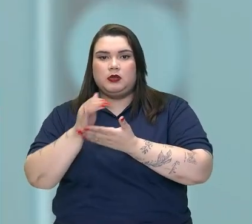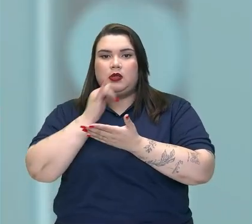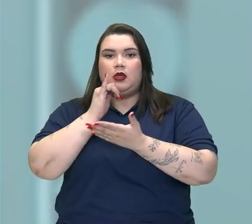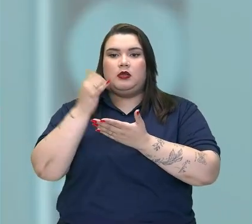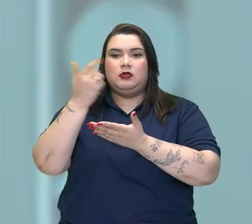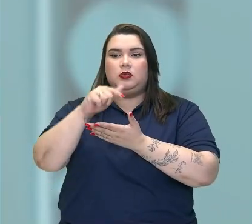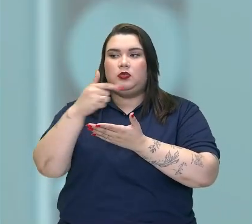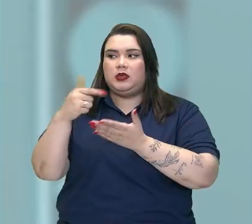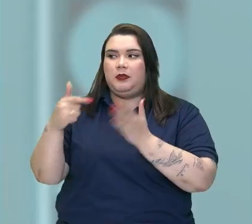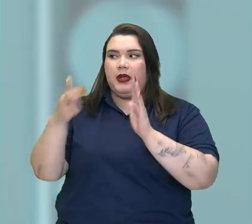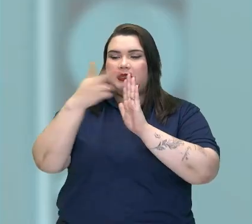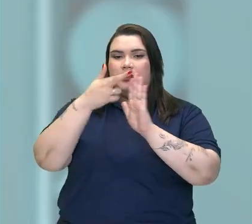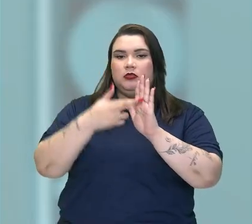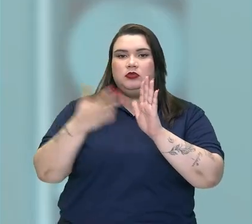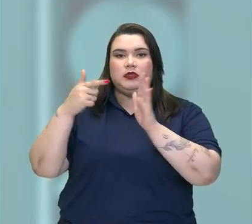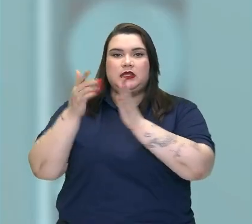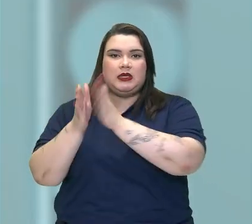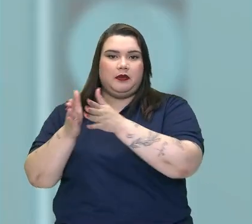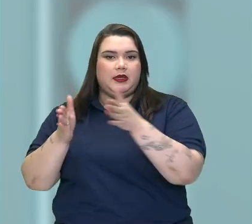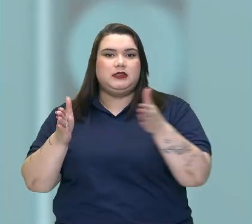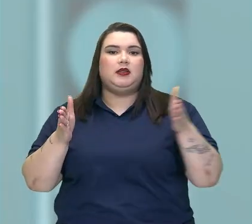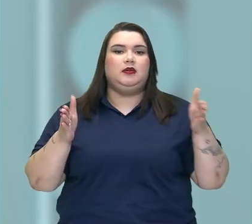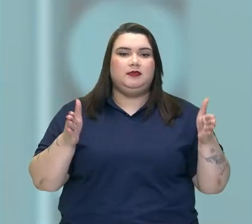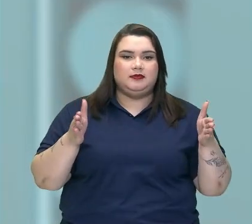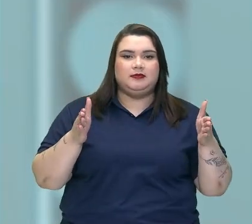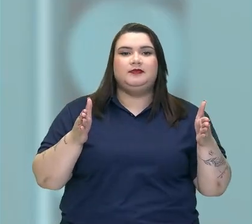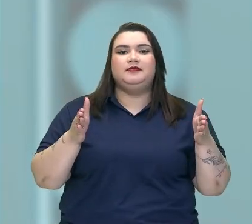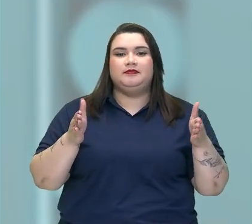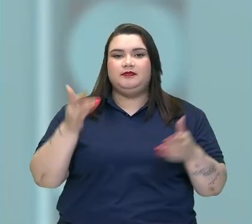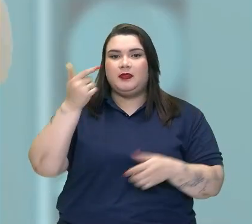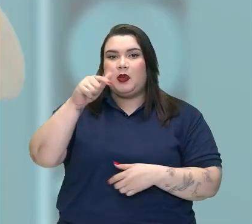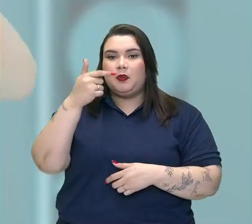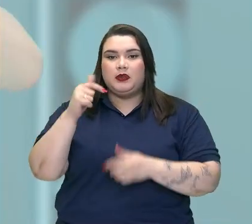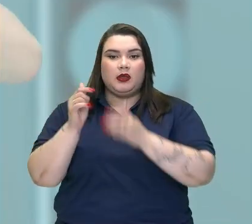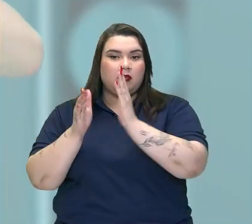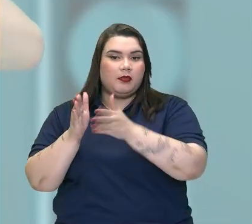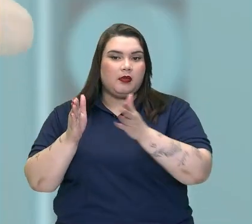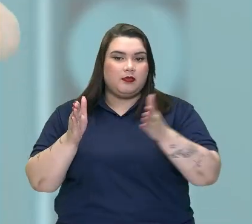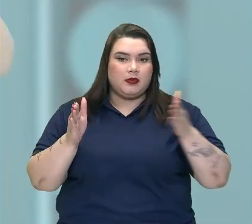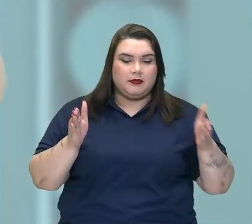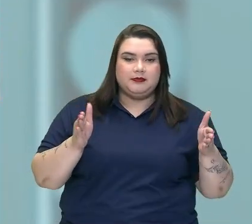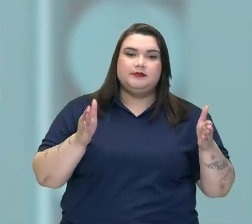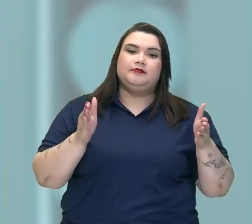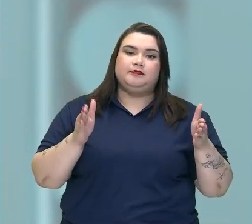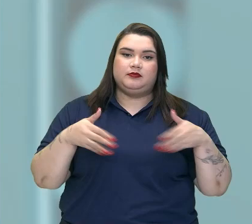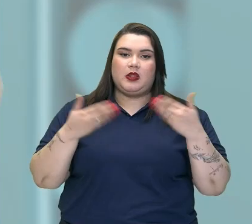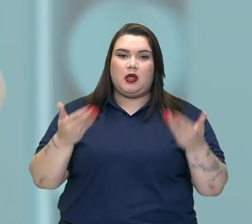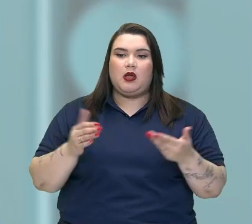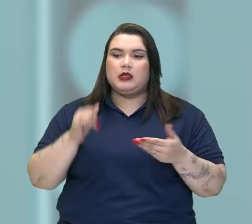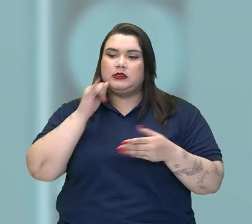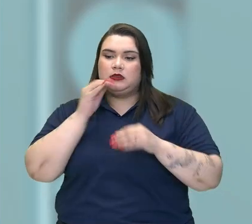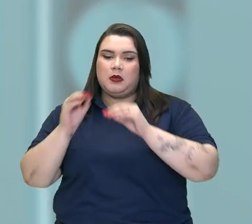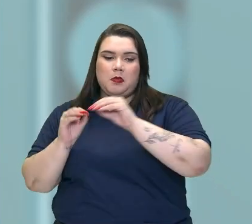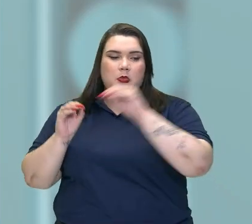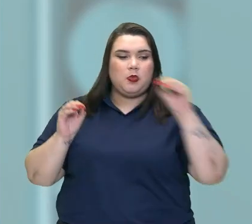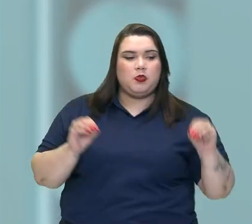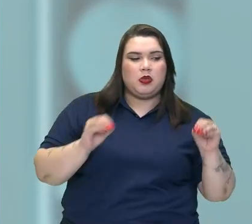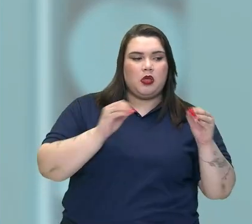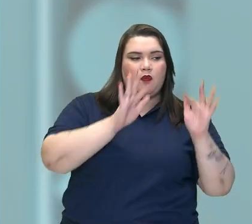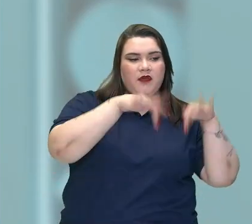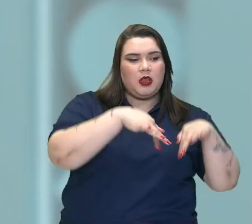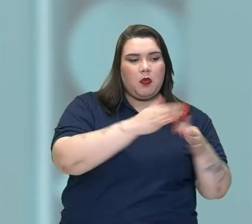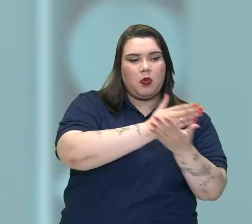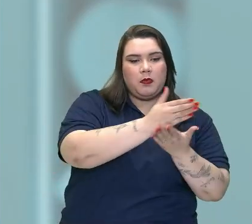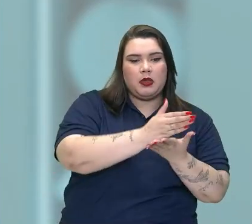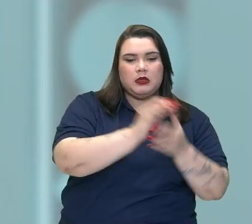passado, do nada já estou no futuro, ou seja, não segue uma linha, eu tenho esses saltos. Então é o que nós chamamos de fragmentação da